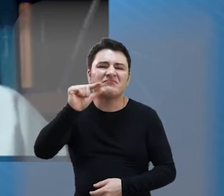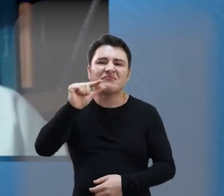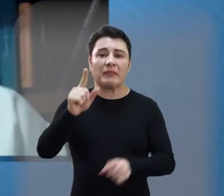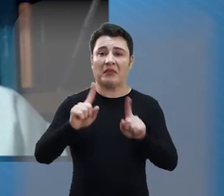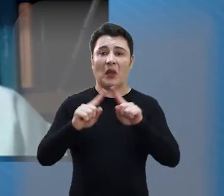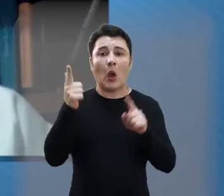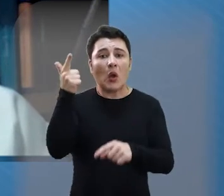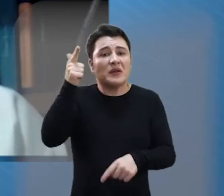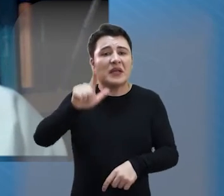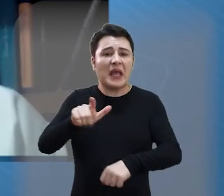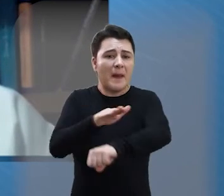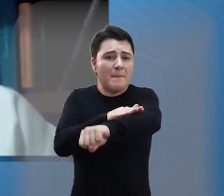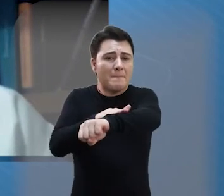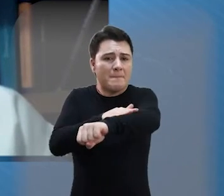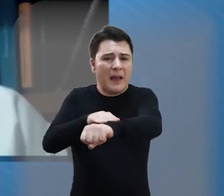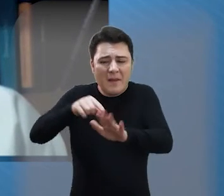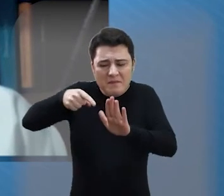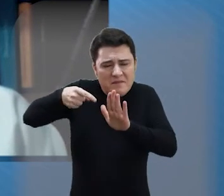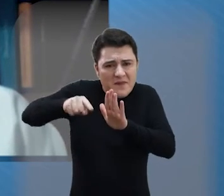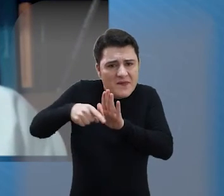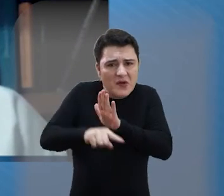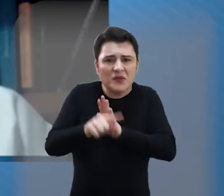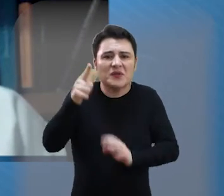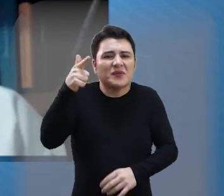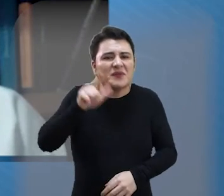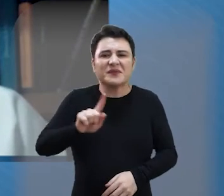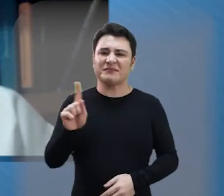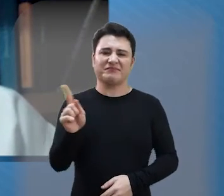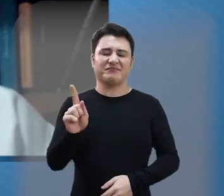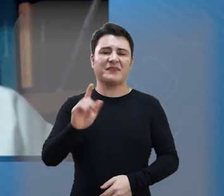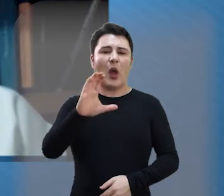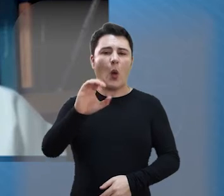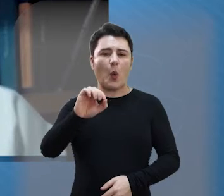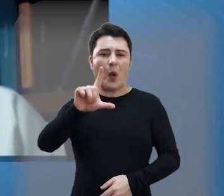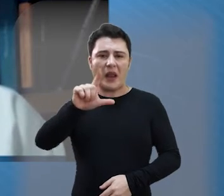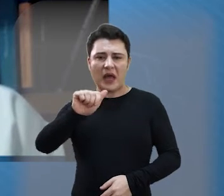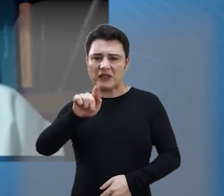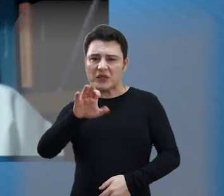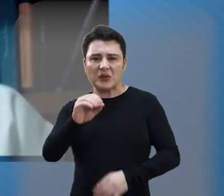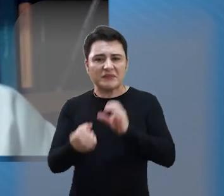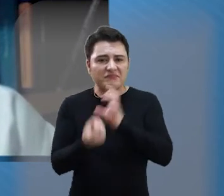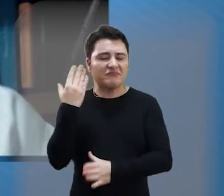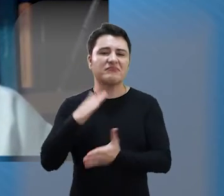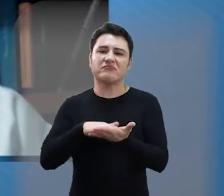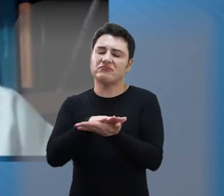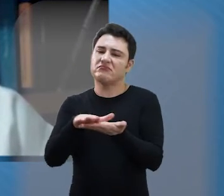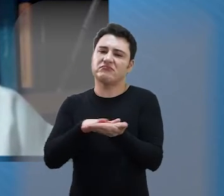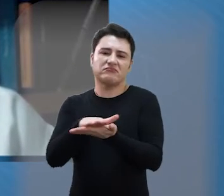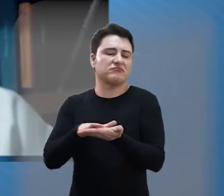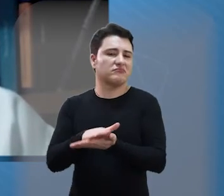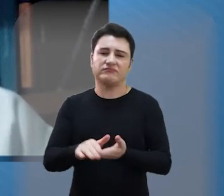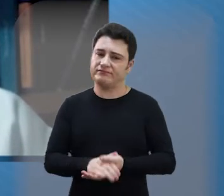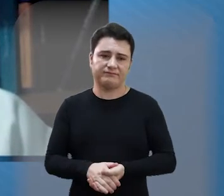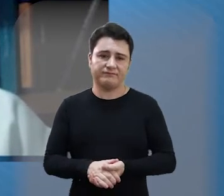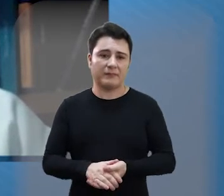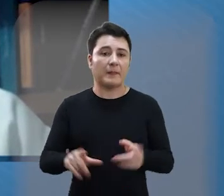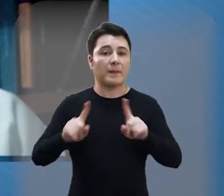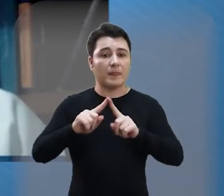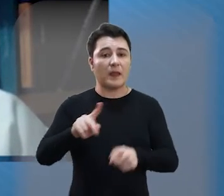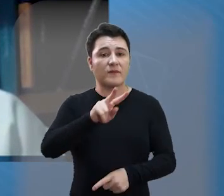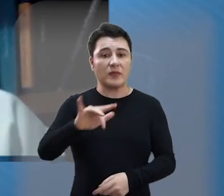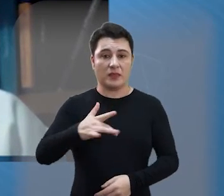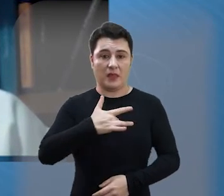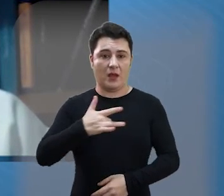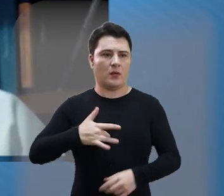agulha, você vai atingir só a camada superficial da pele. Você não vai na profundidade, que é onde